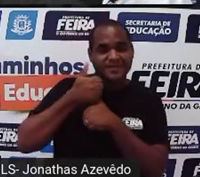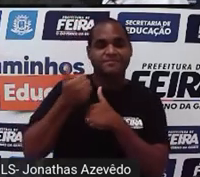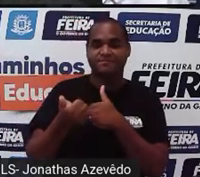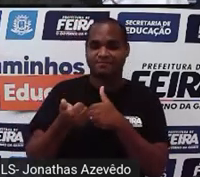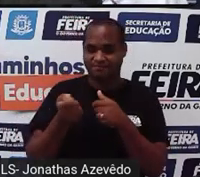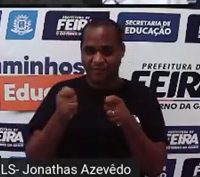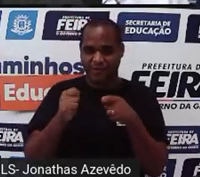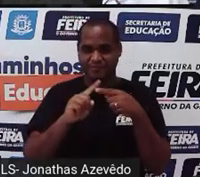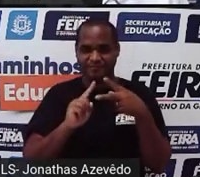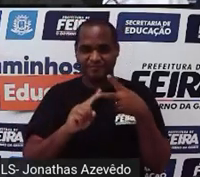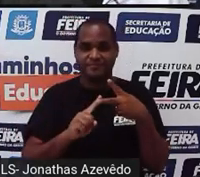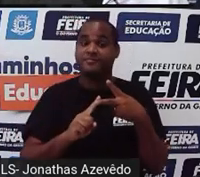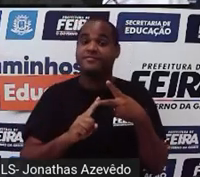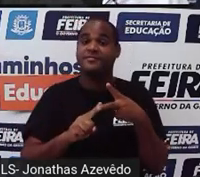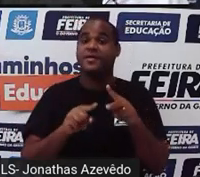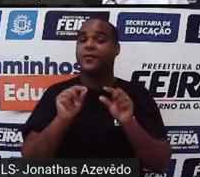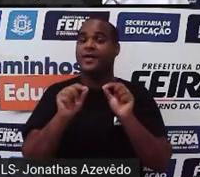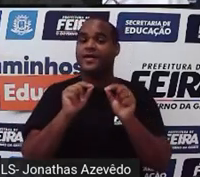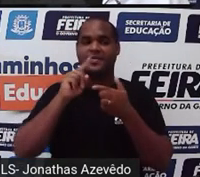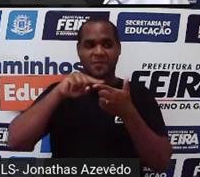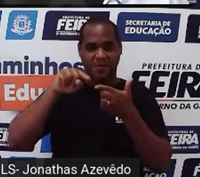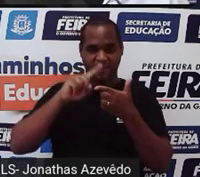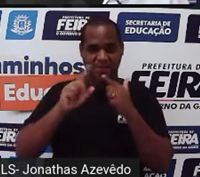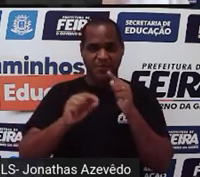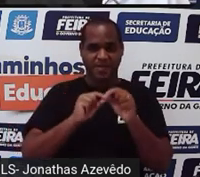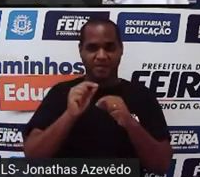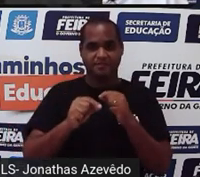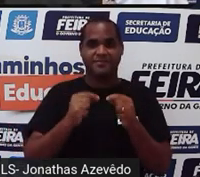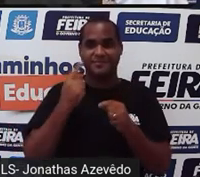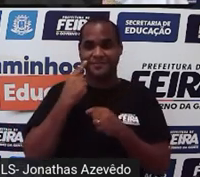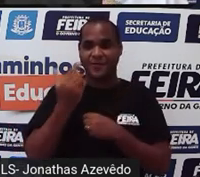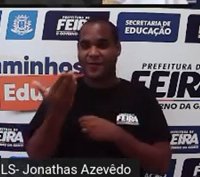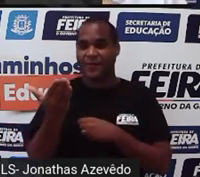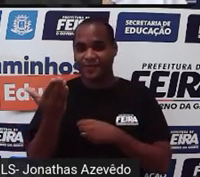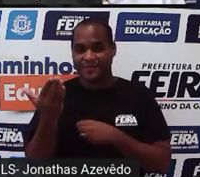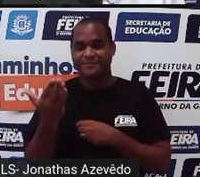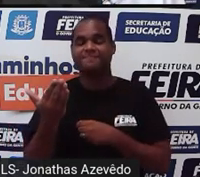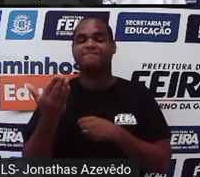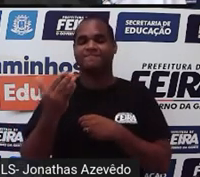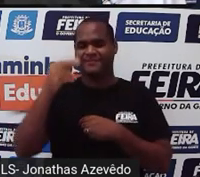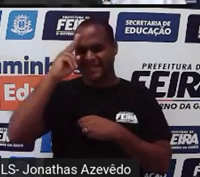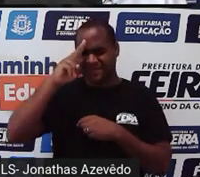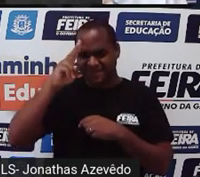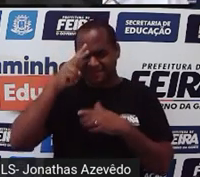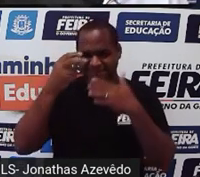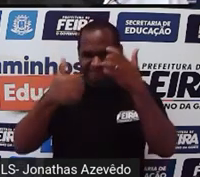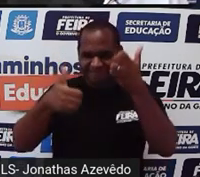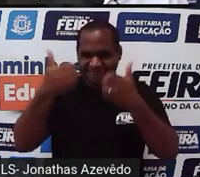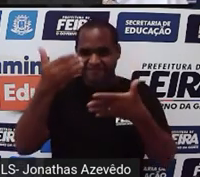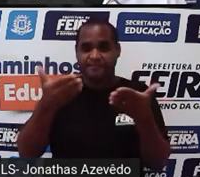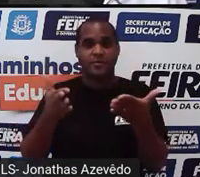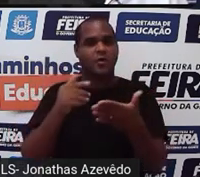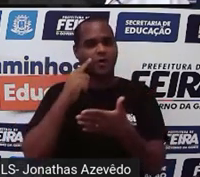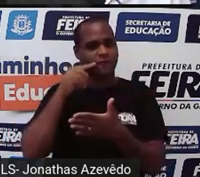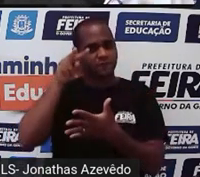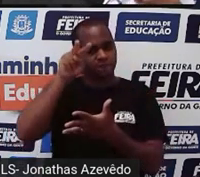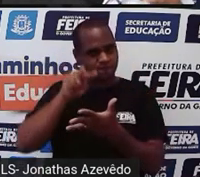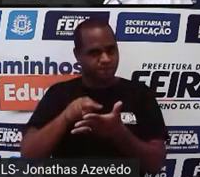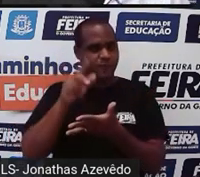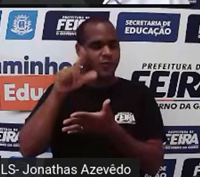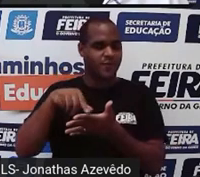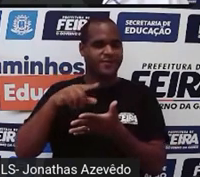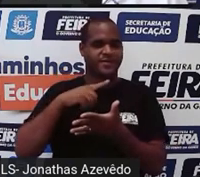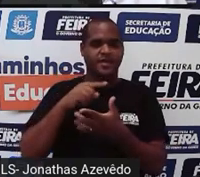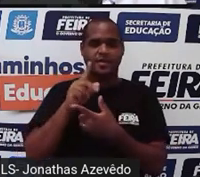tá bom e que problema é esse aqui né lembra dele eu vou reler para você